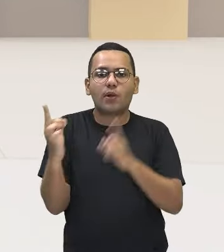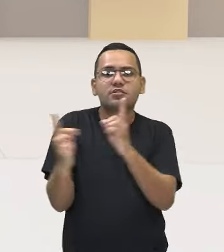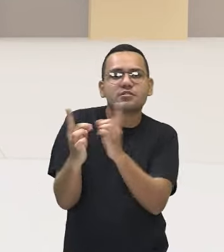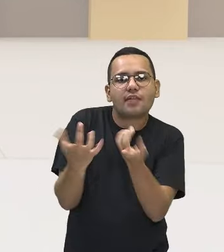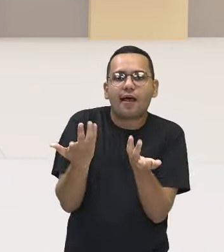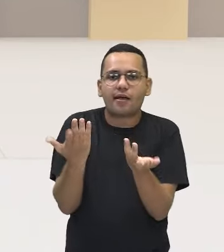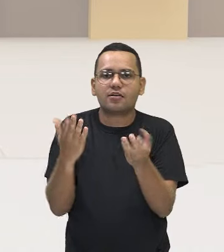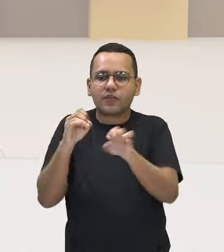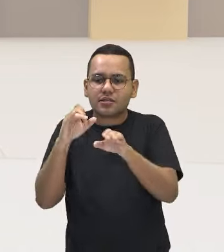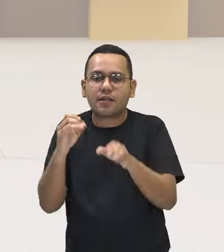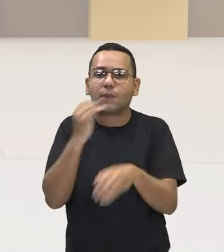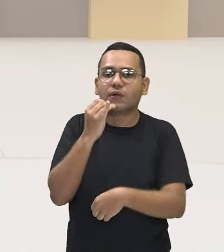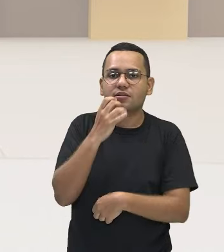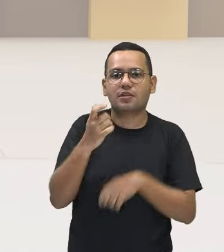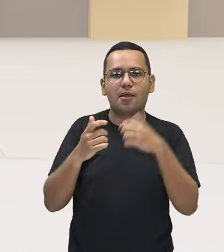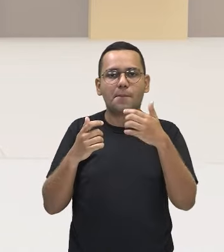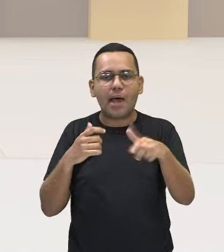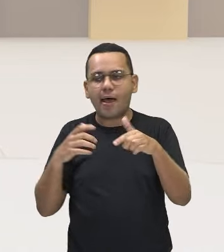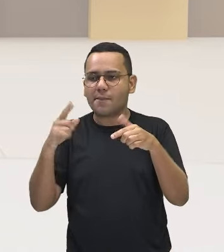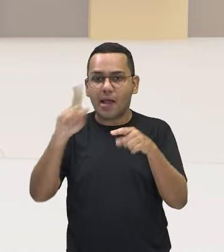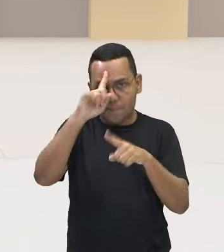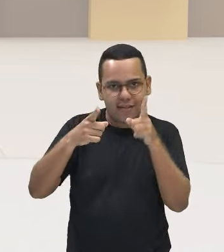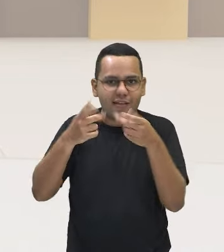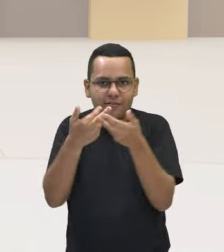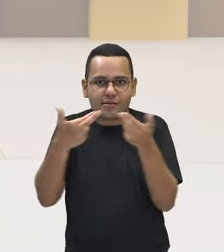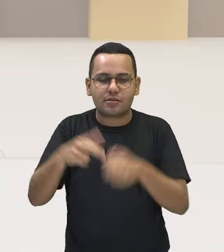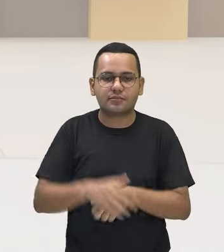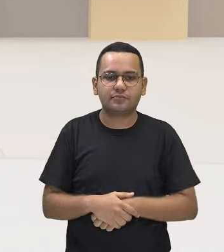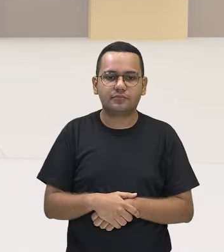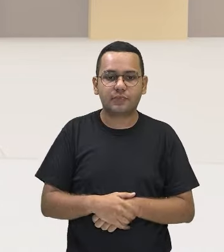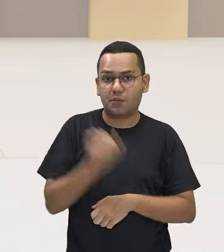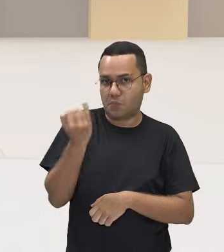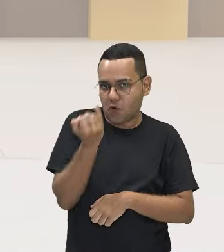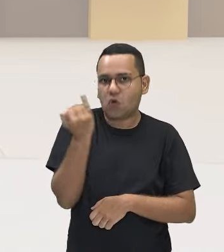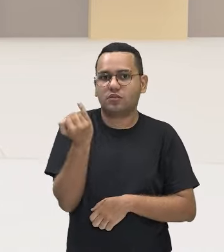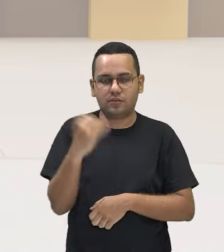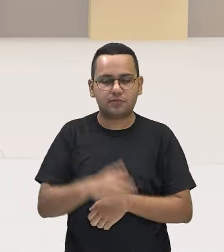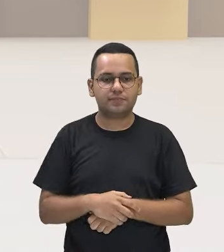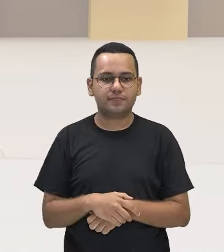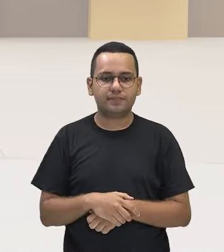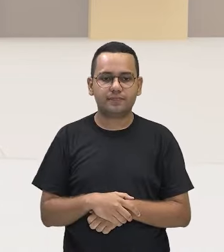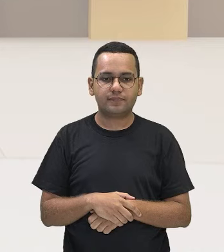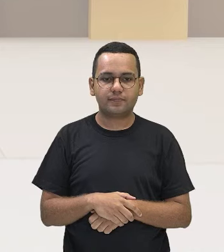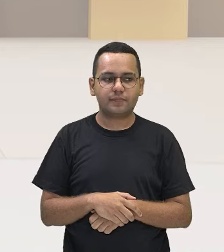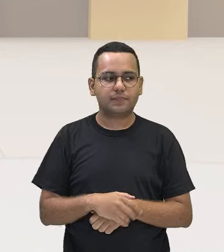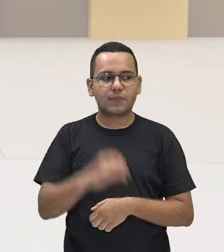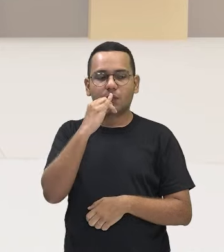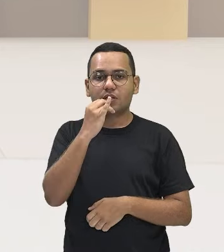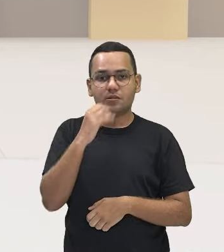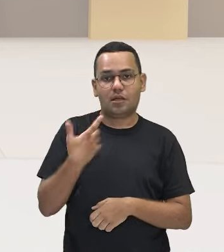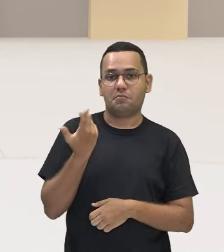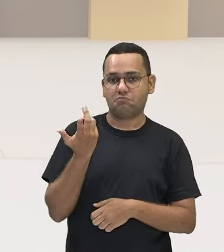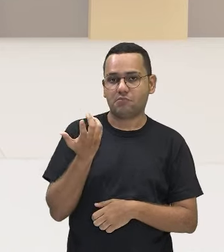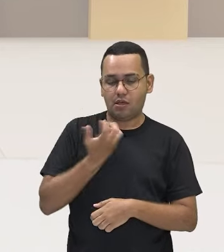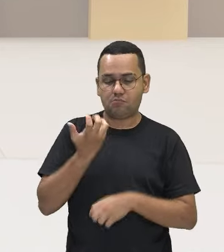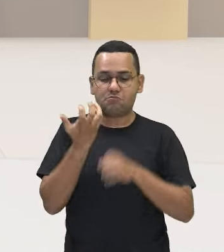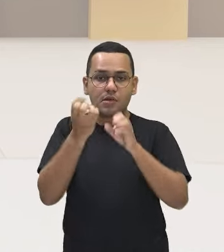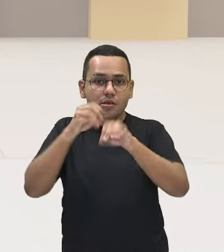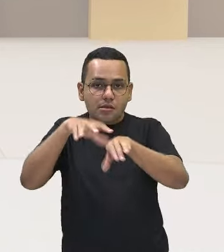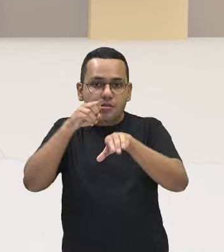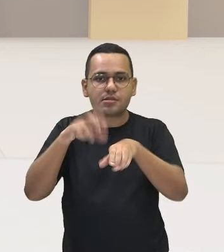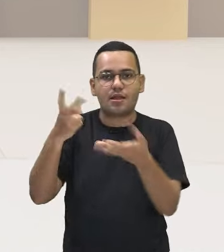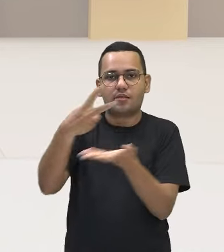isso, faz aquilo. Marcos tocou num ponto importantíssimo, a parte didática. Tá, eu quero dar aula de dança. Eu sei